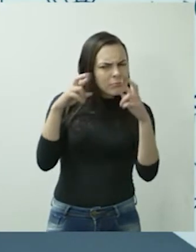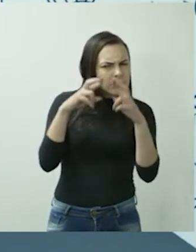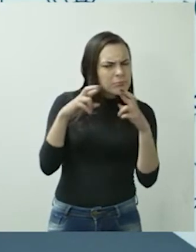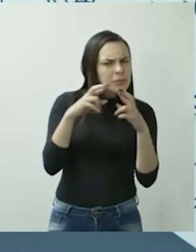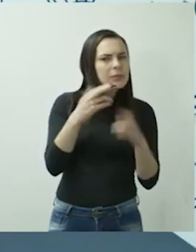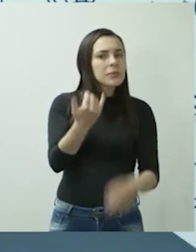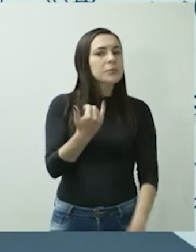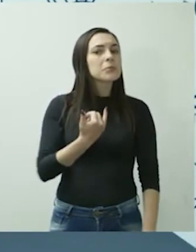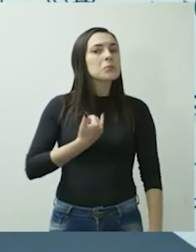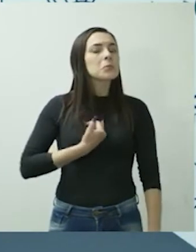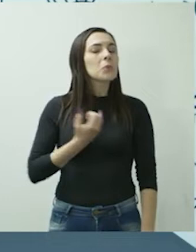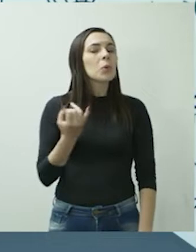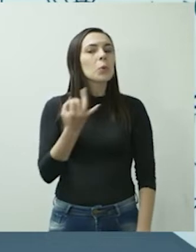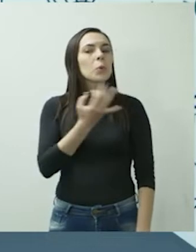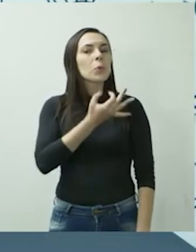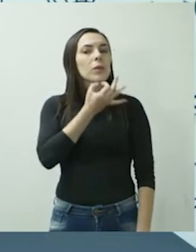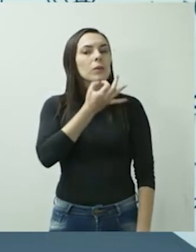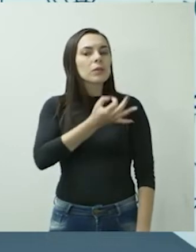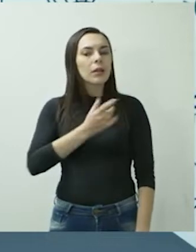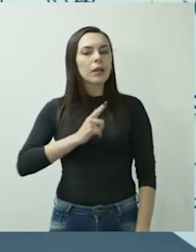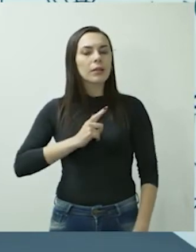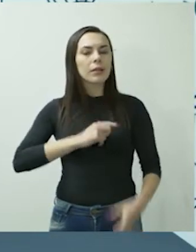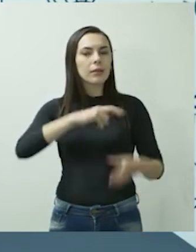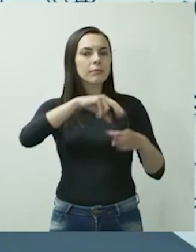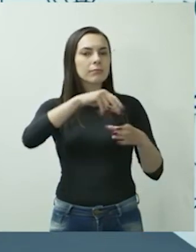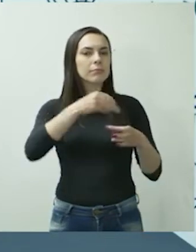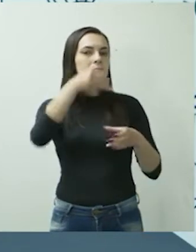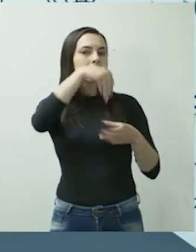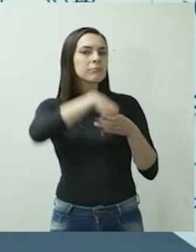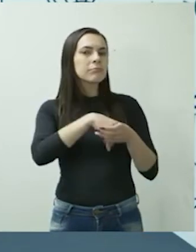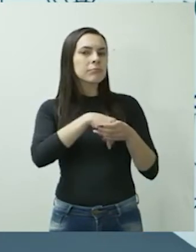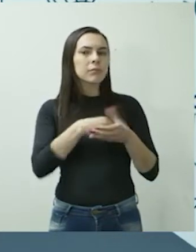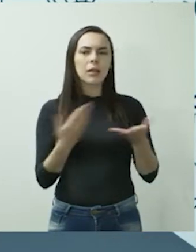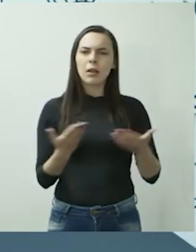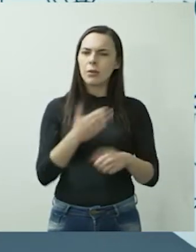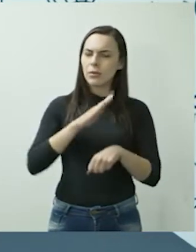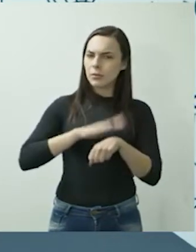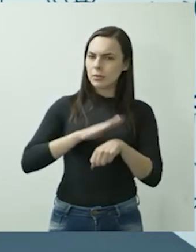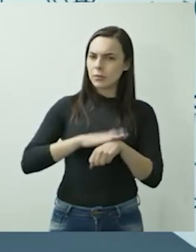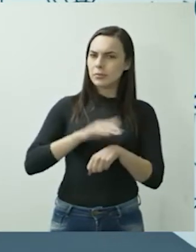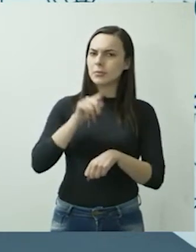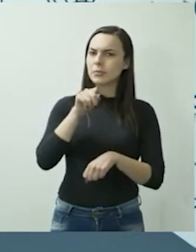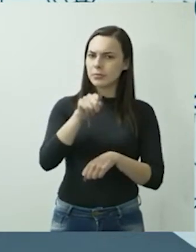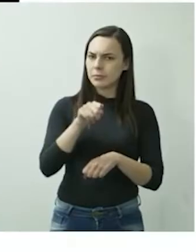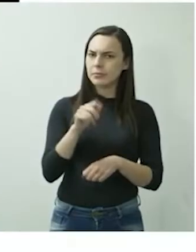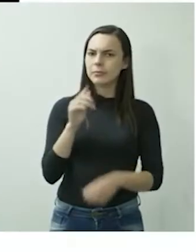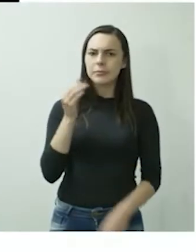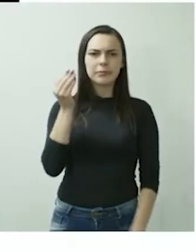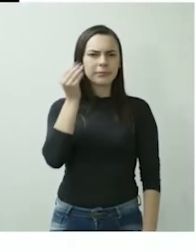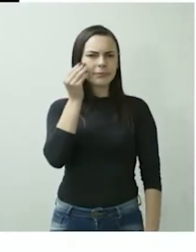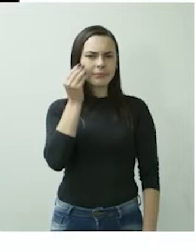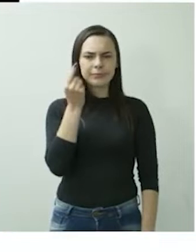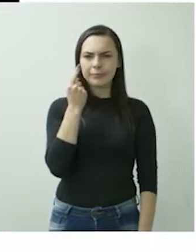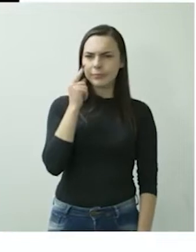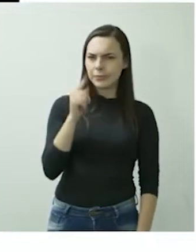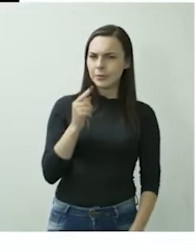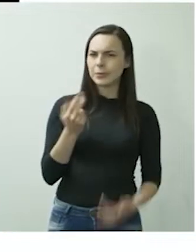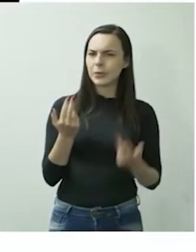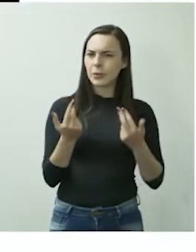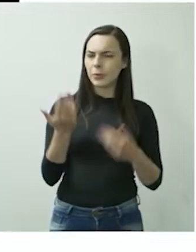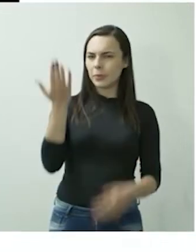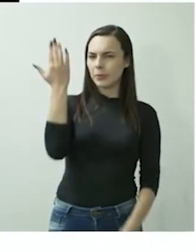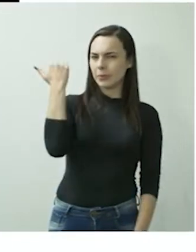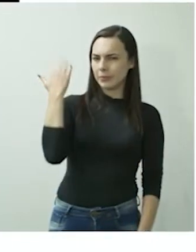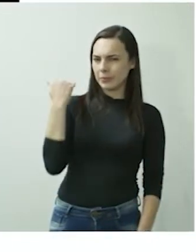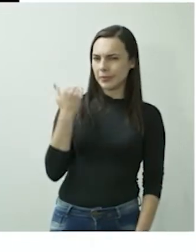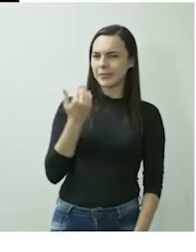me diga lá, quantas tampinhas há no pote? Vou dar mais um tempinho também para você, como eu fiz com as